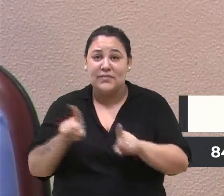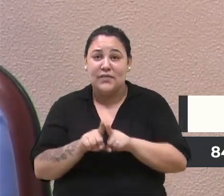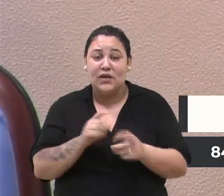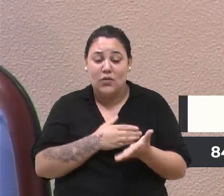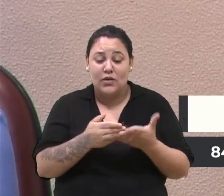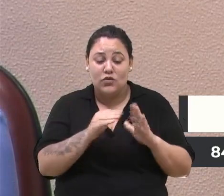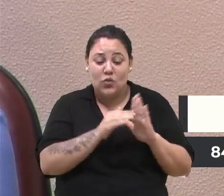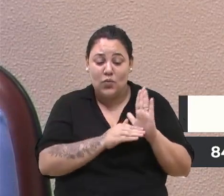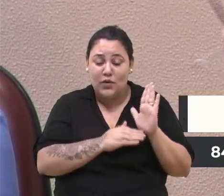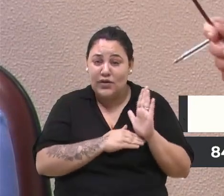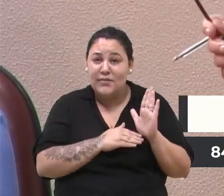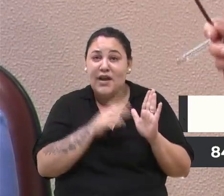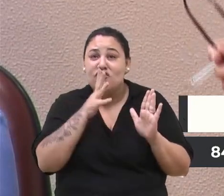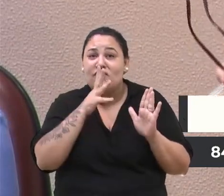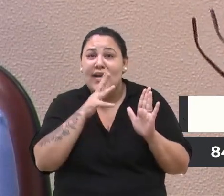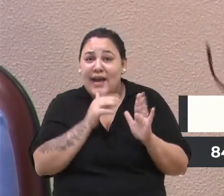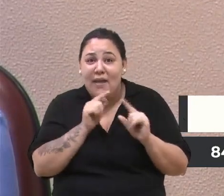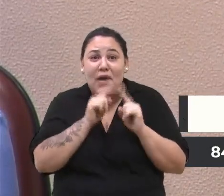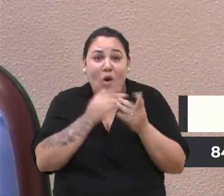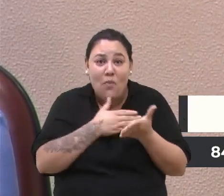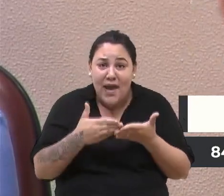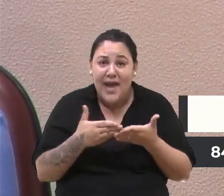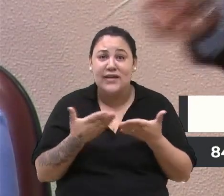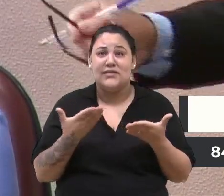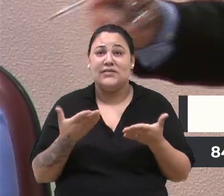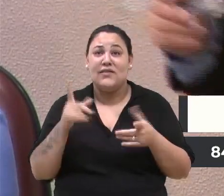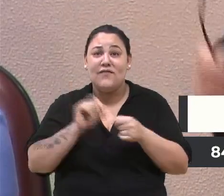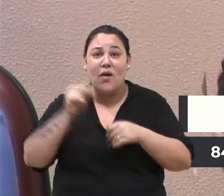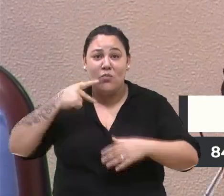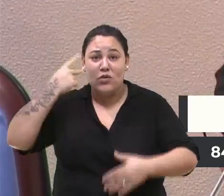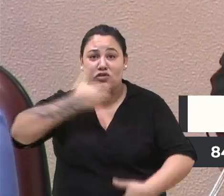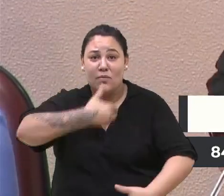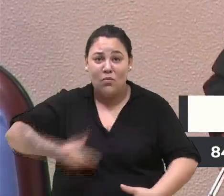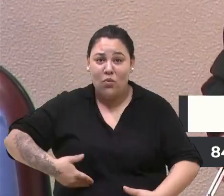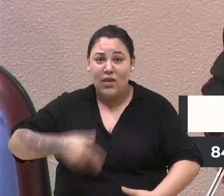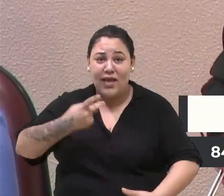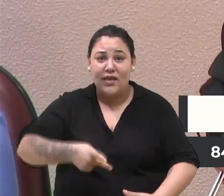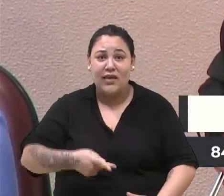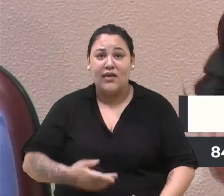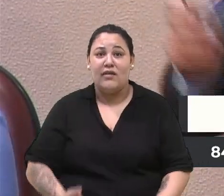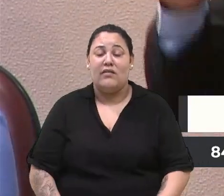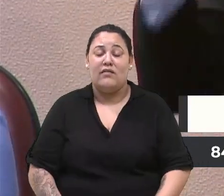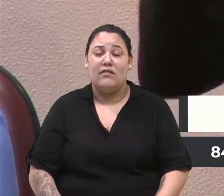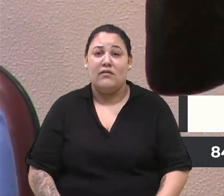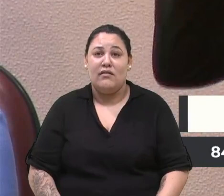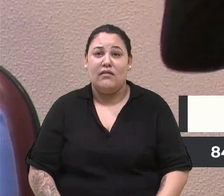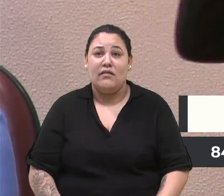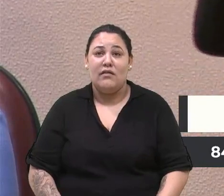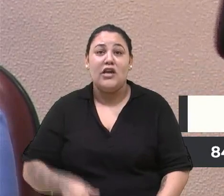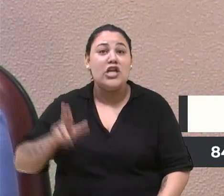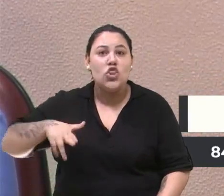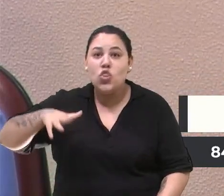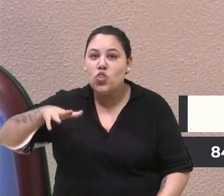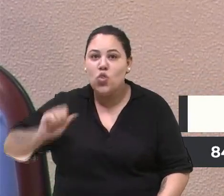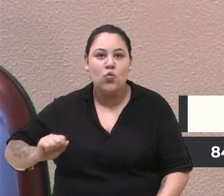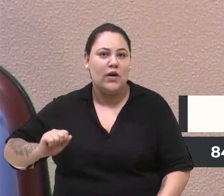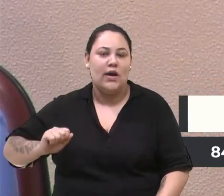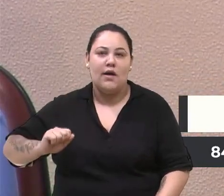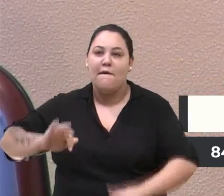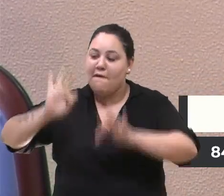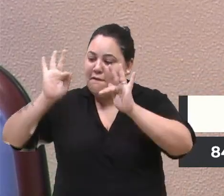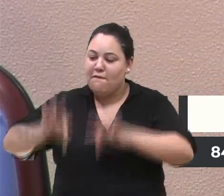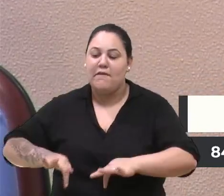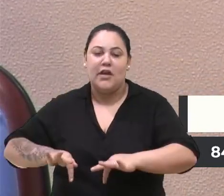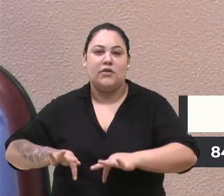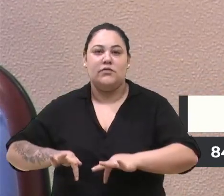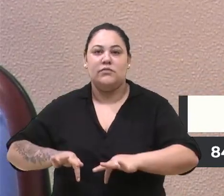mas comecem. Que seja uma política pública no município. E que nunca mais saia, mesmo que mude os